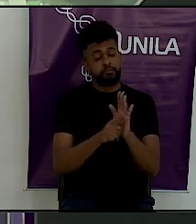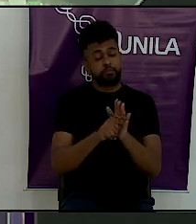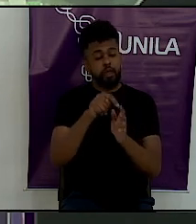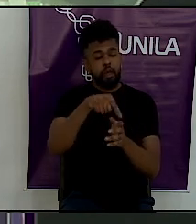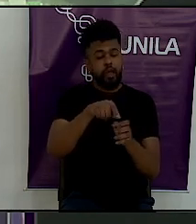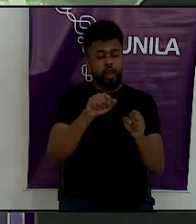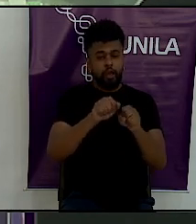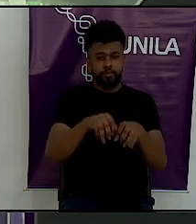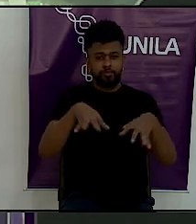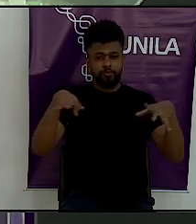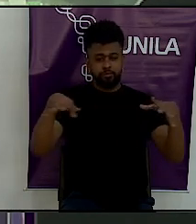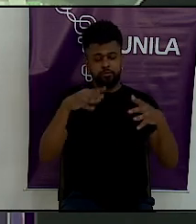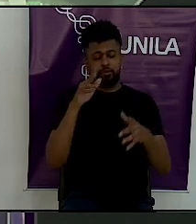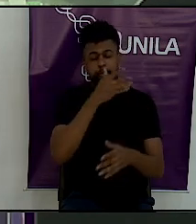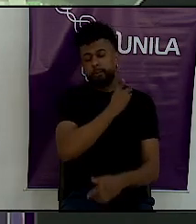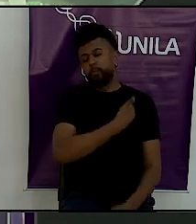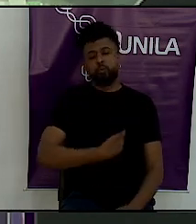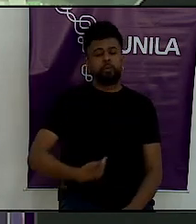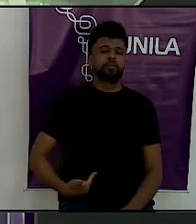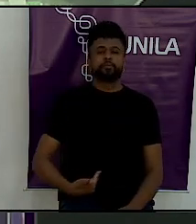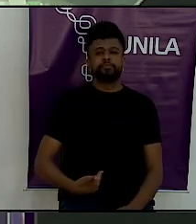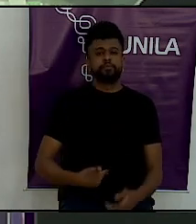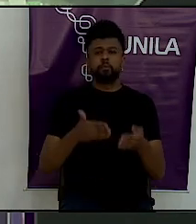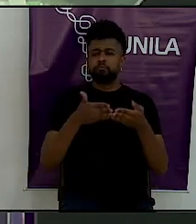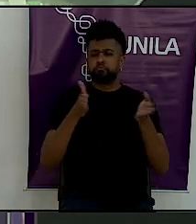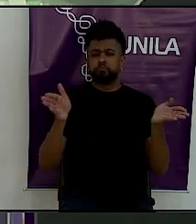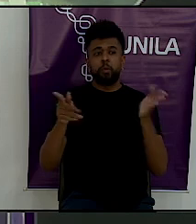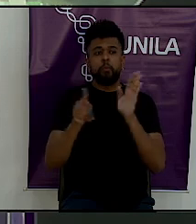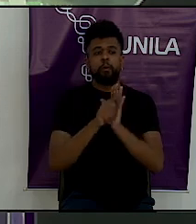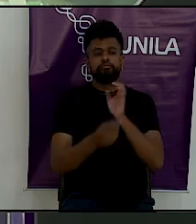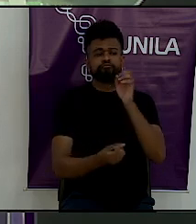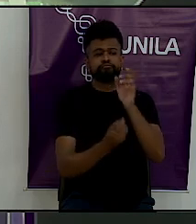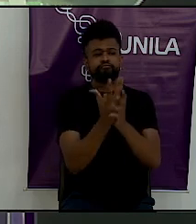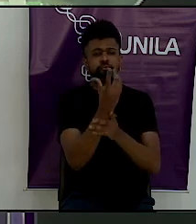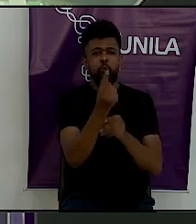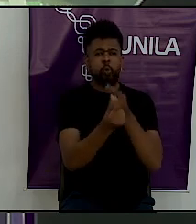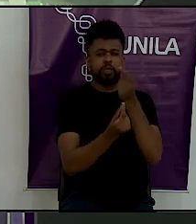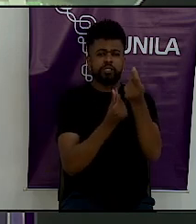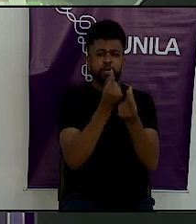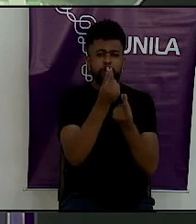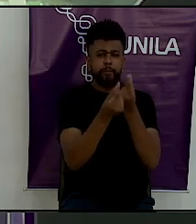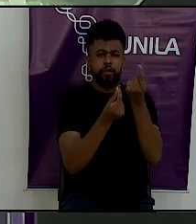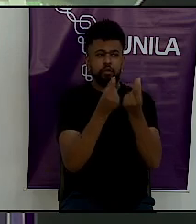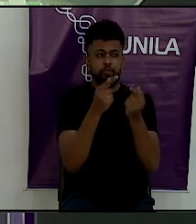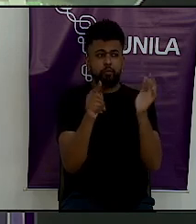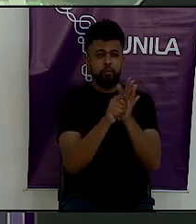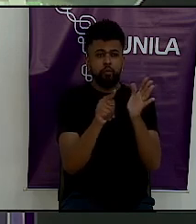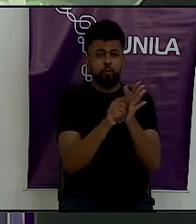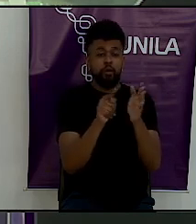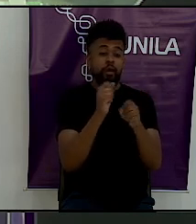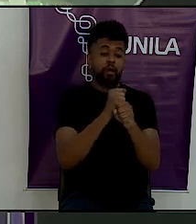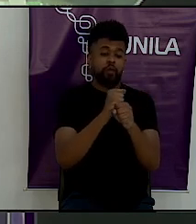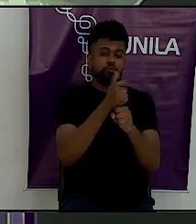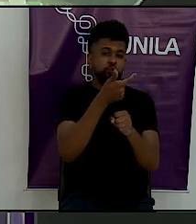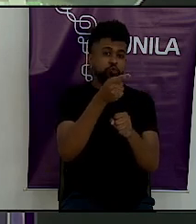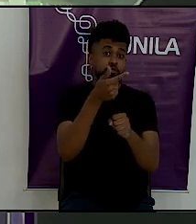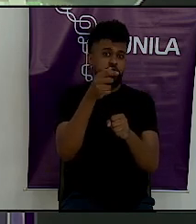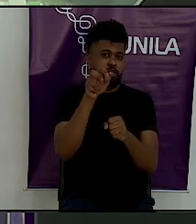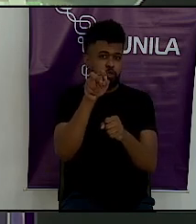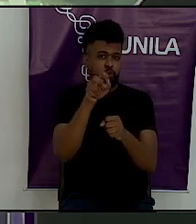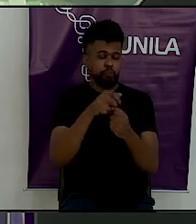desta audiência pública referente à elaboração do orçamento para o exercício de